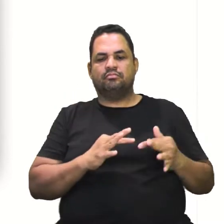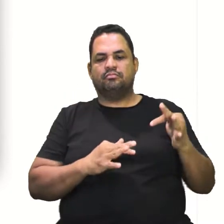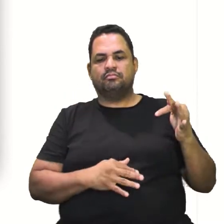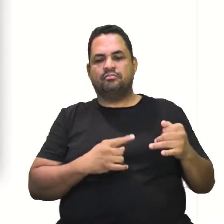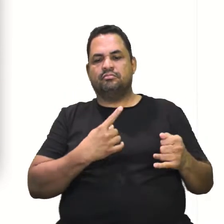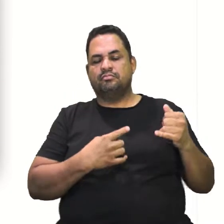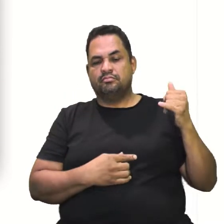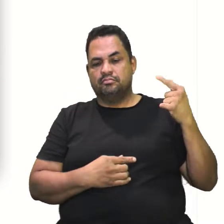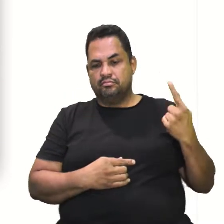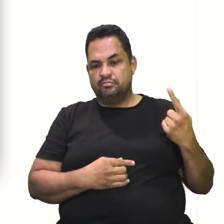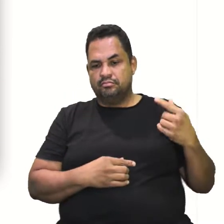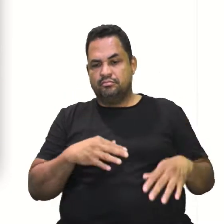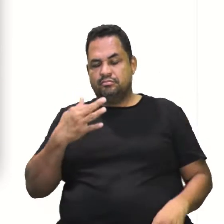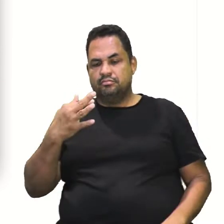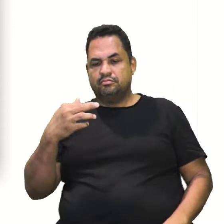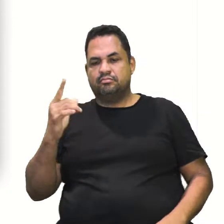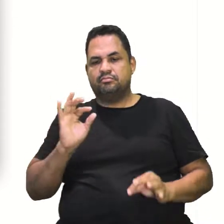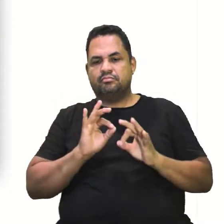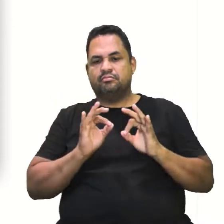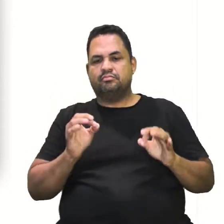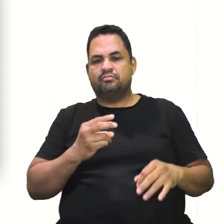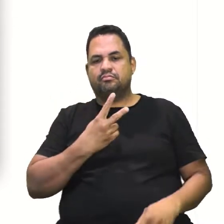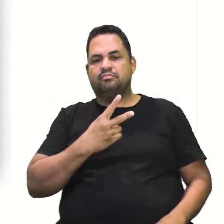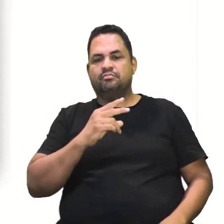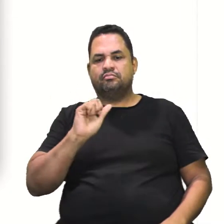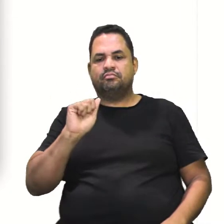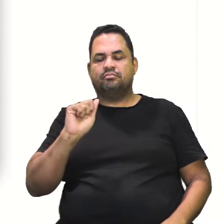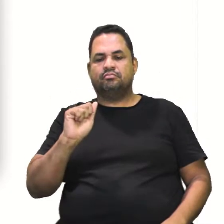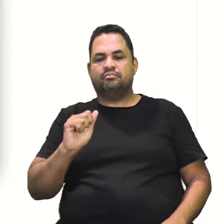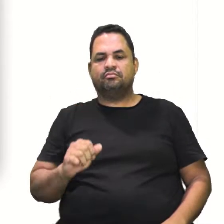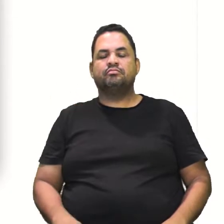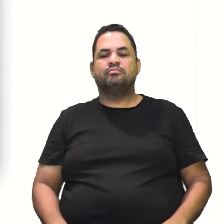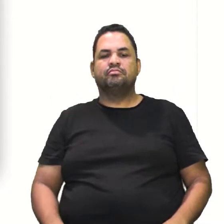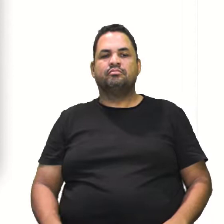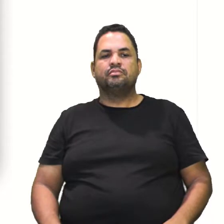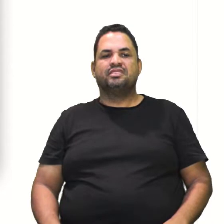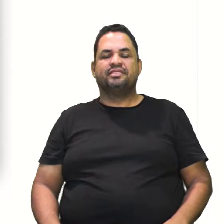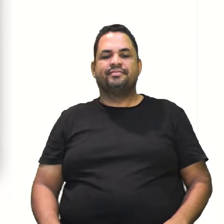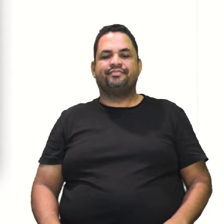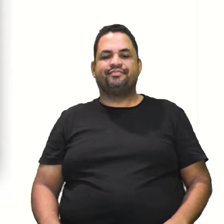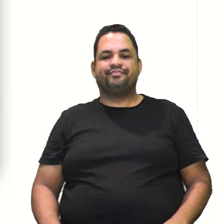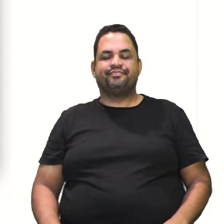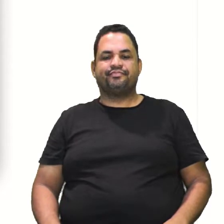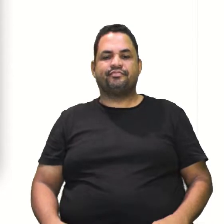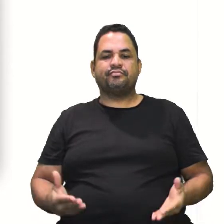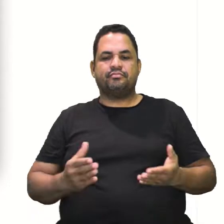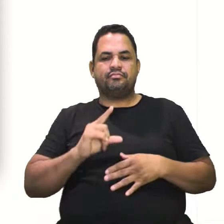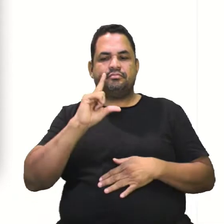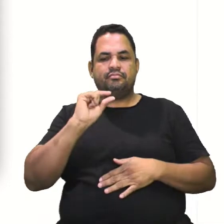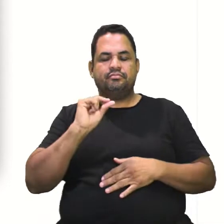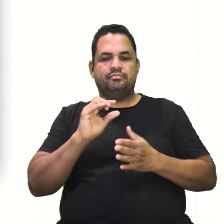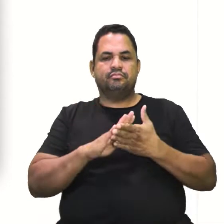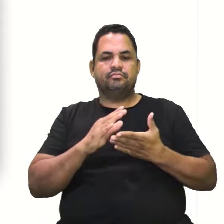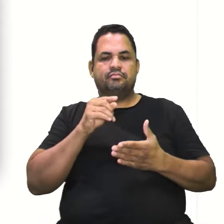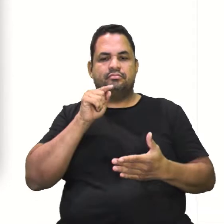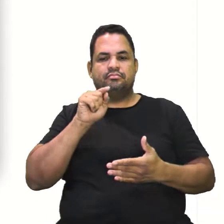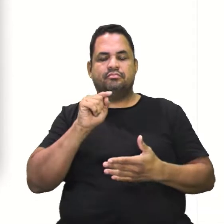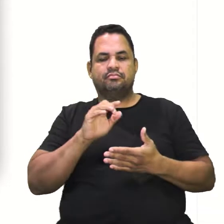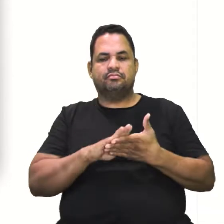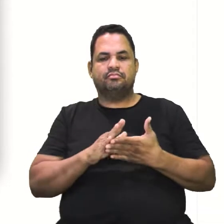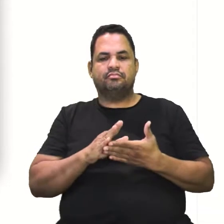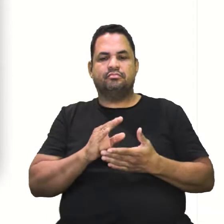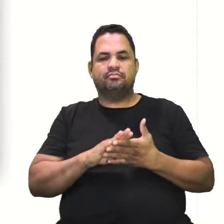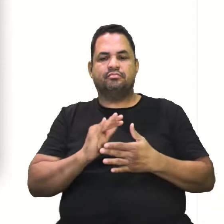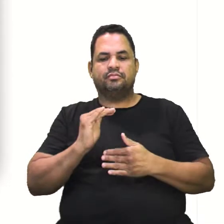tem o 2A, né? Menorzinho, ó. Lembra que o 2A lá na elipse era maior? Era maior. Agora é menor. Tanto é que ela marcava